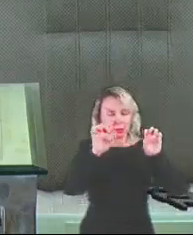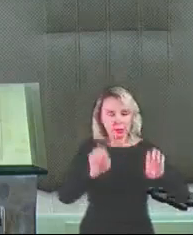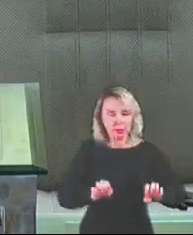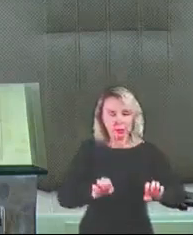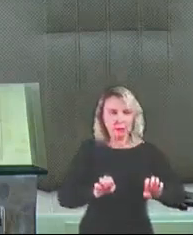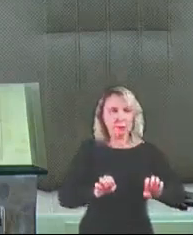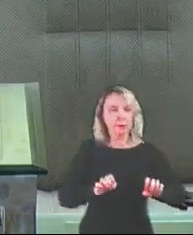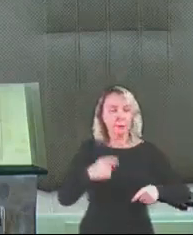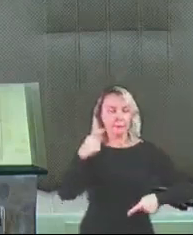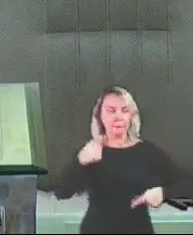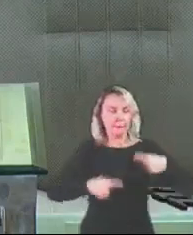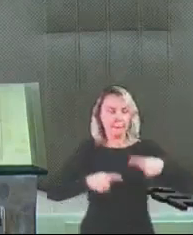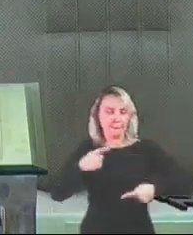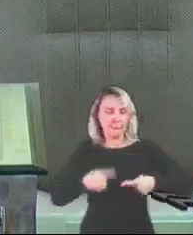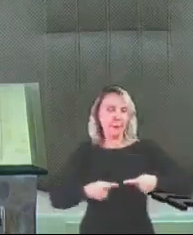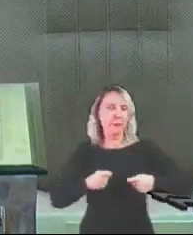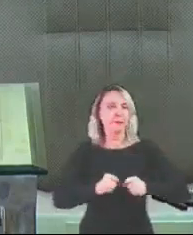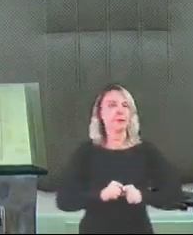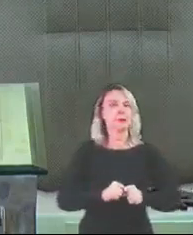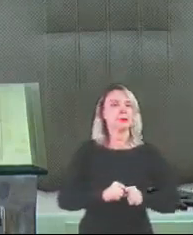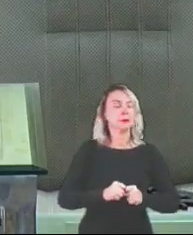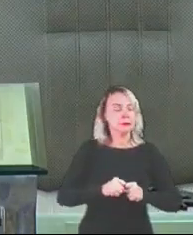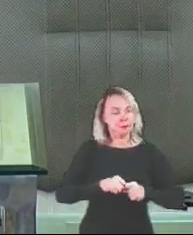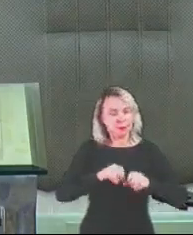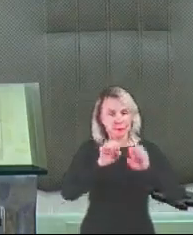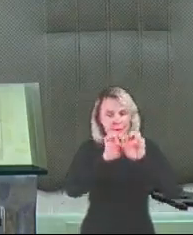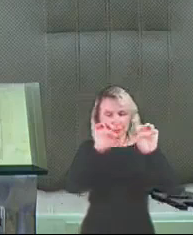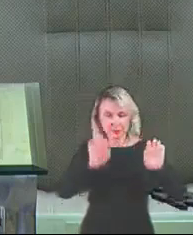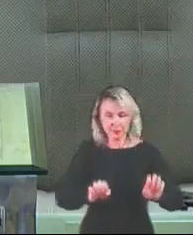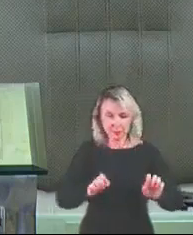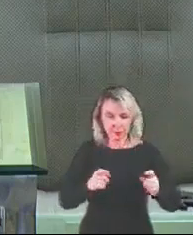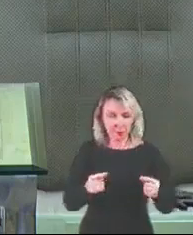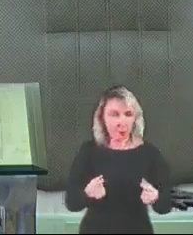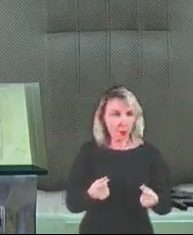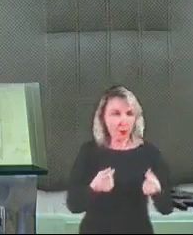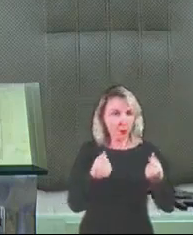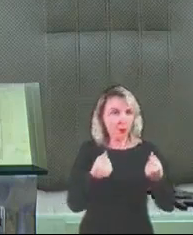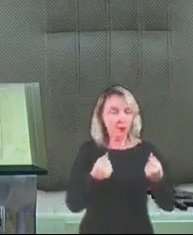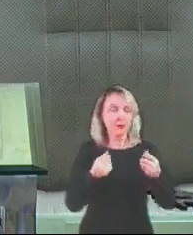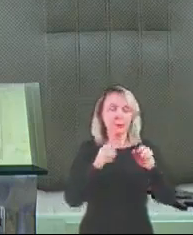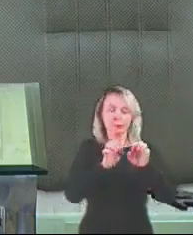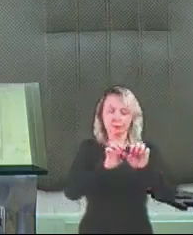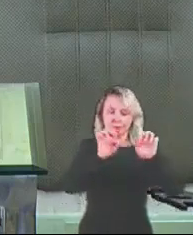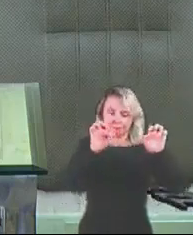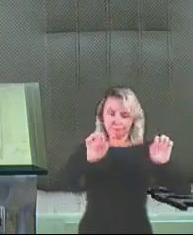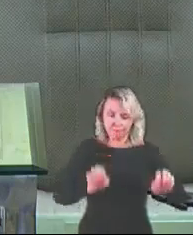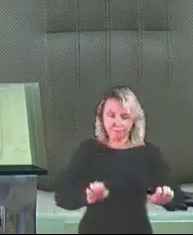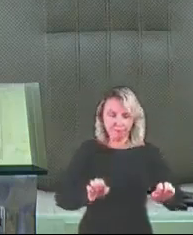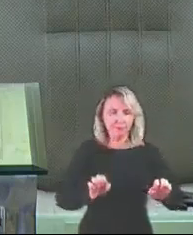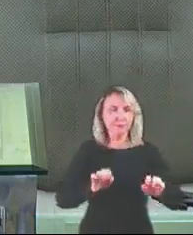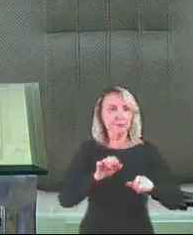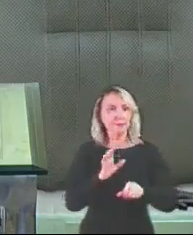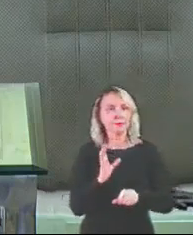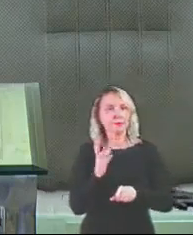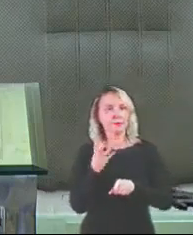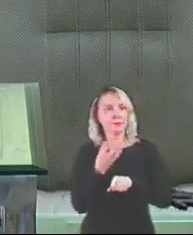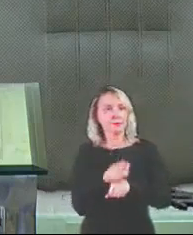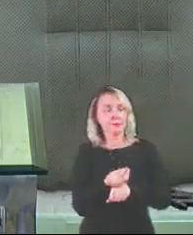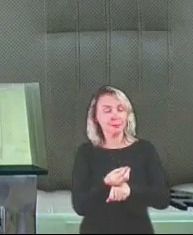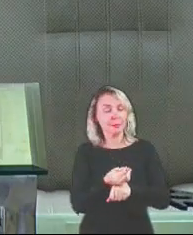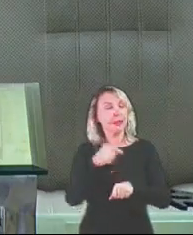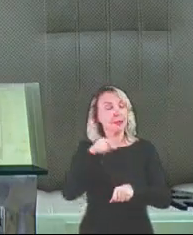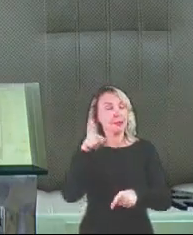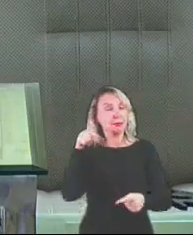para que os crentes, os cristãos se despertem, que a trombeta soa em Sião. E